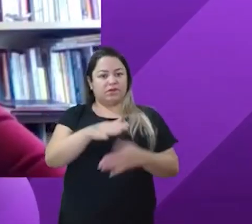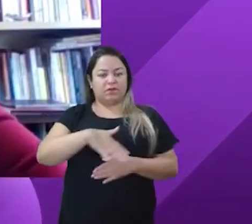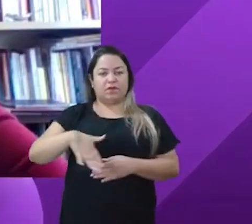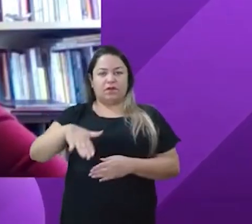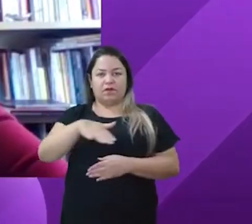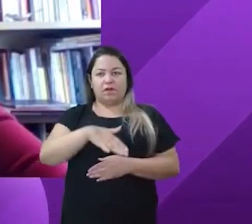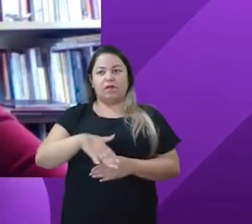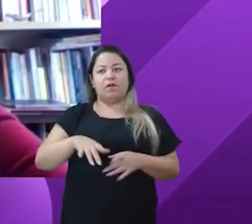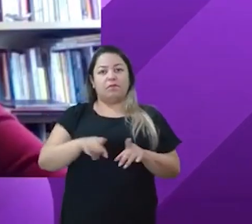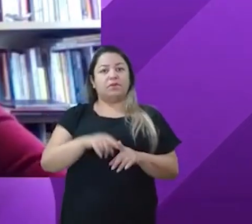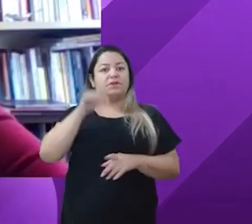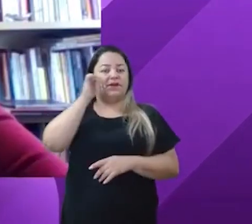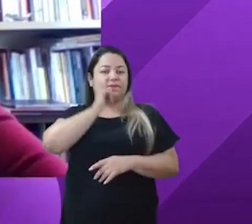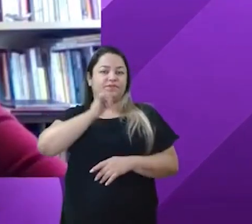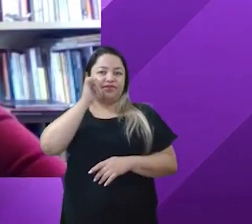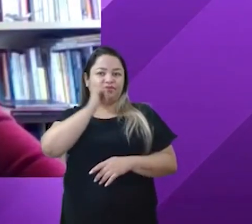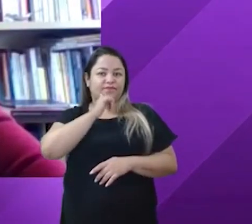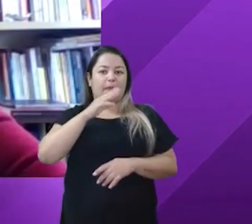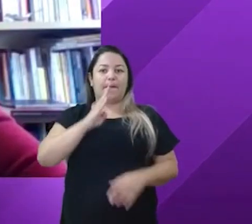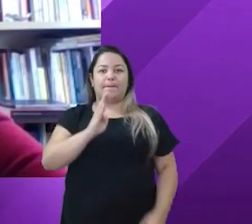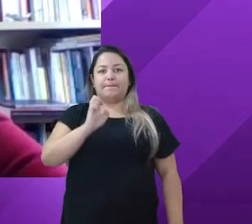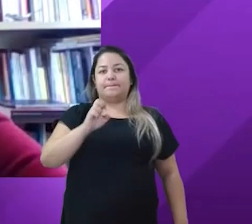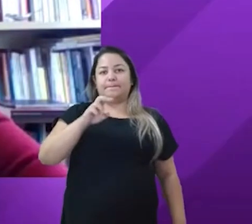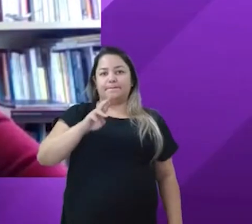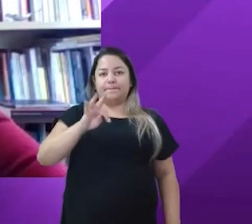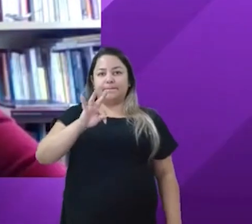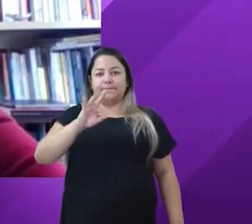grande mulher Berta Lutz,